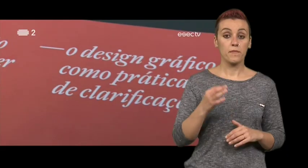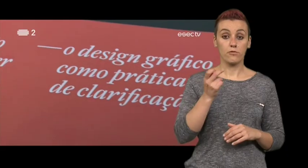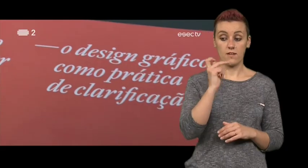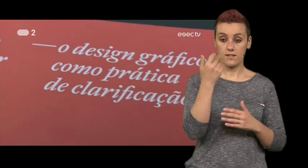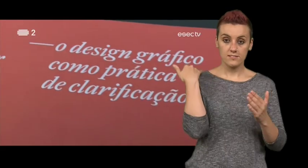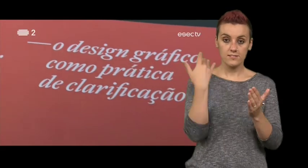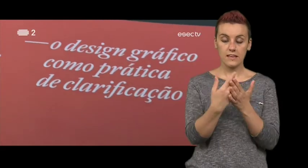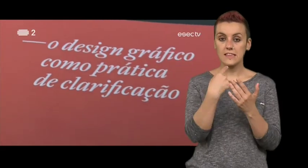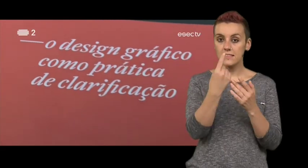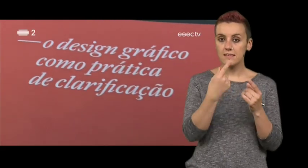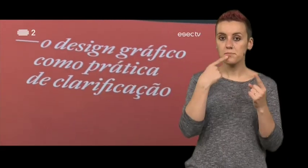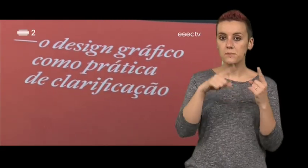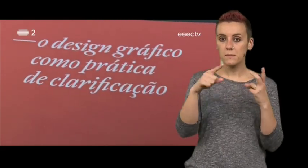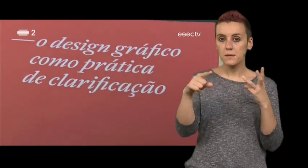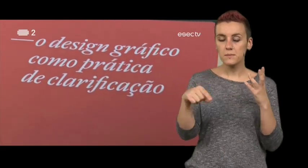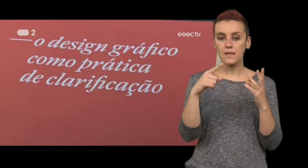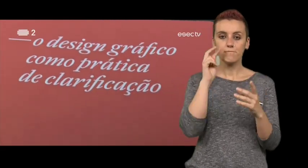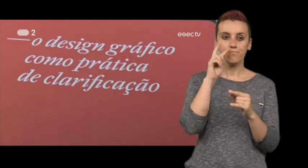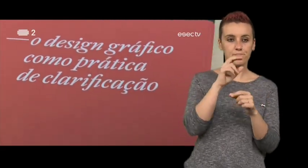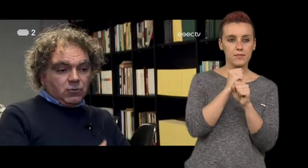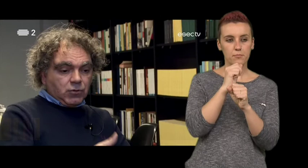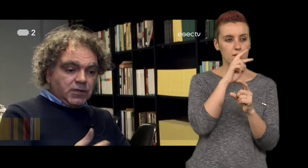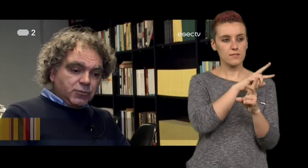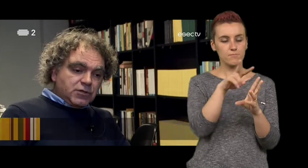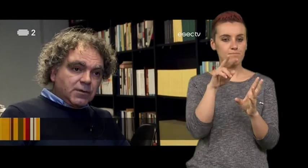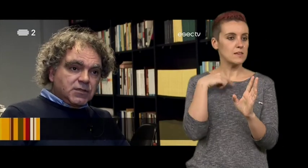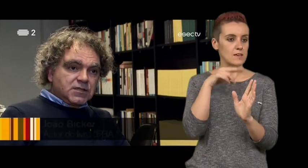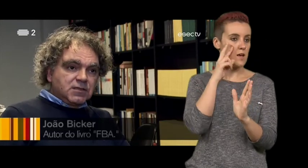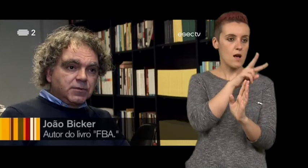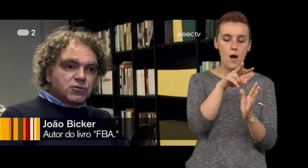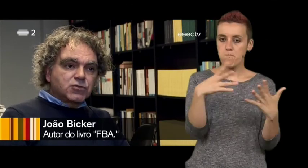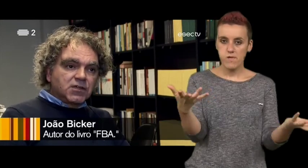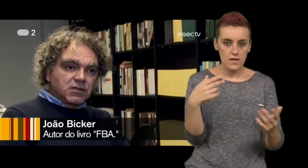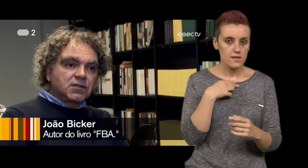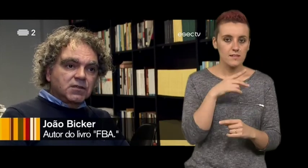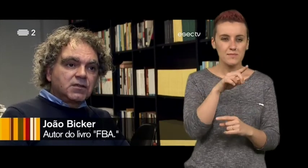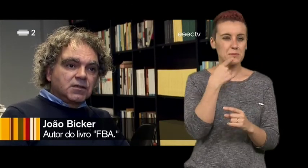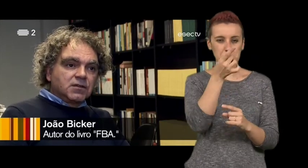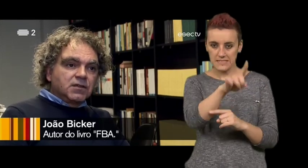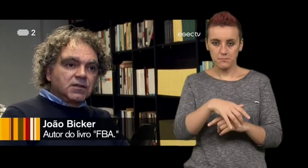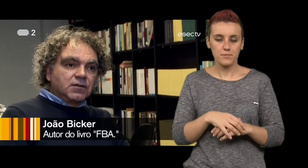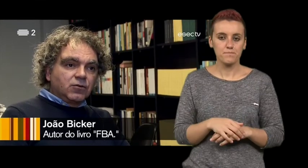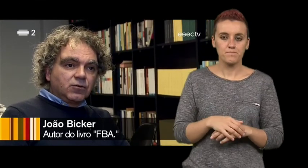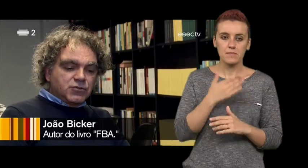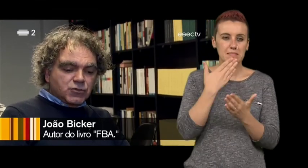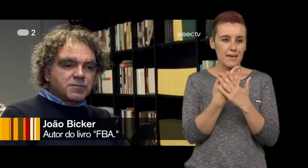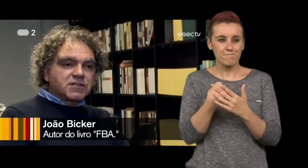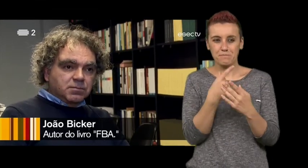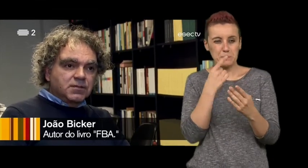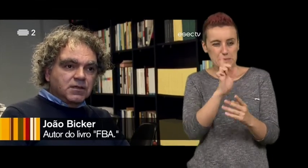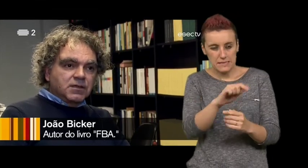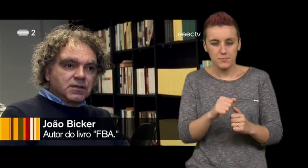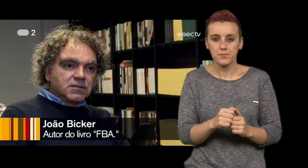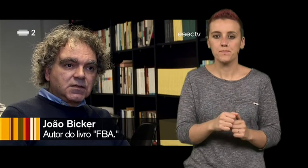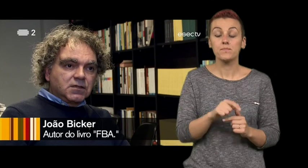Talvez aquilo que eu mais disse nestes anos todos aqui, ou olhar para os trabalhos, é sempre: isso não se lê, não é? Ou isso não se